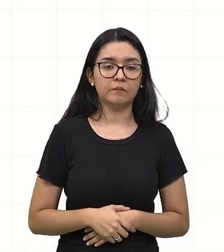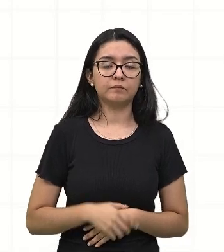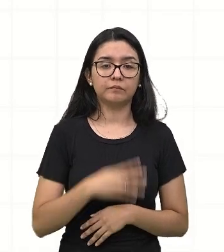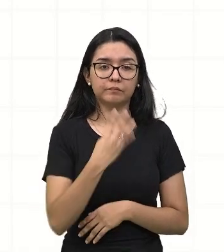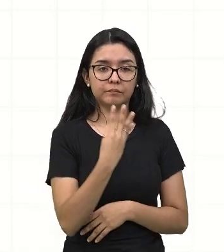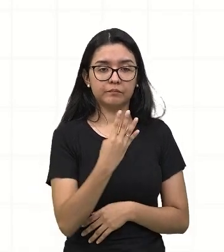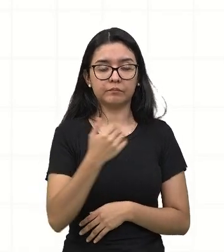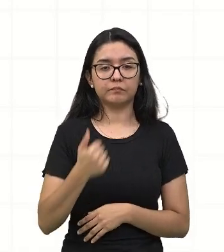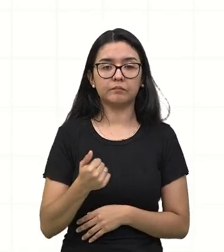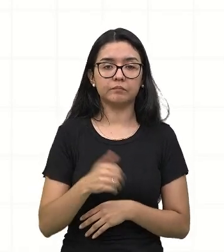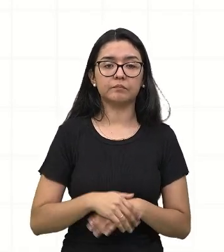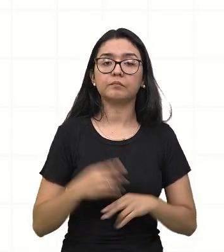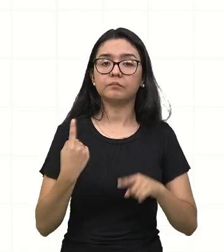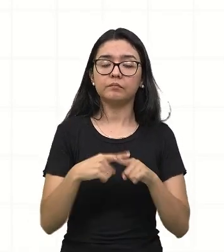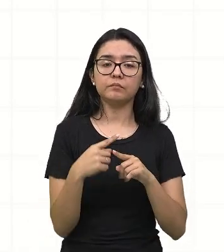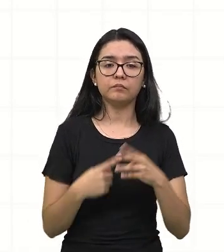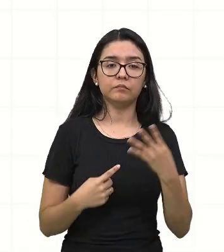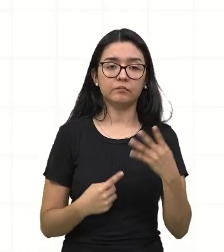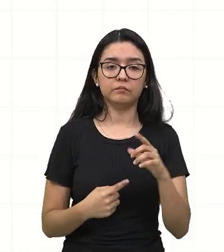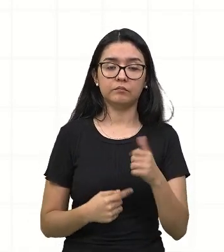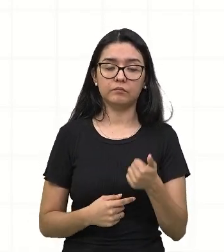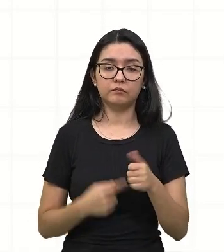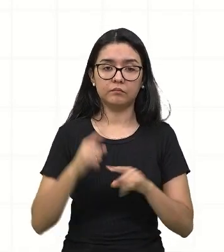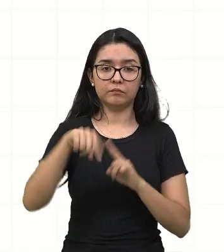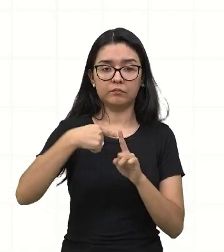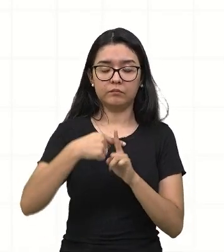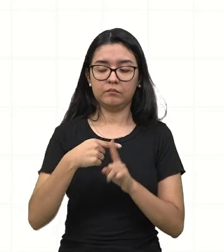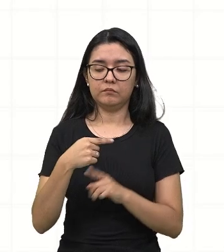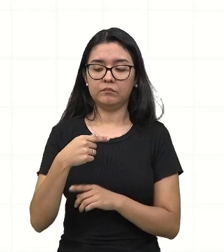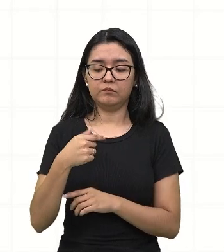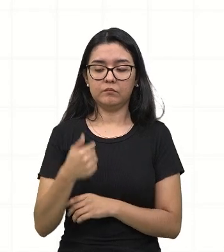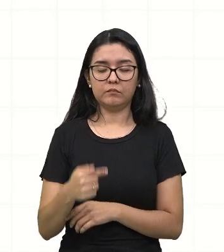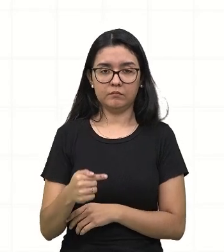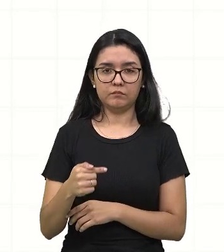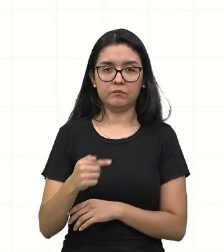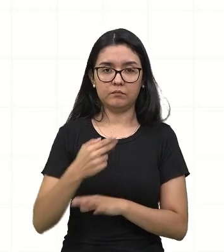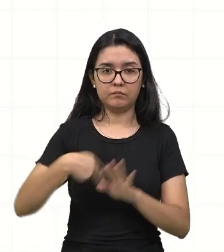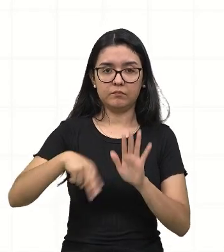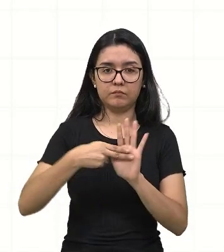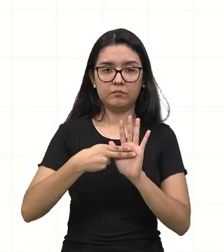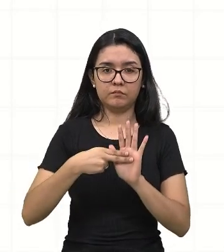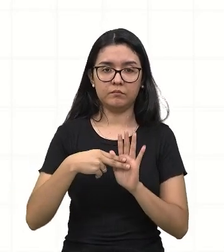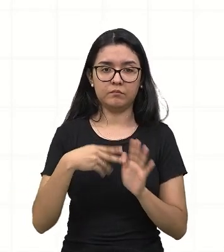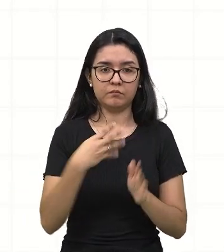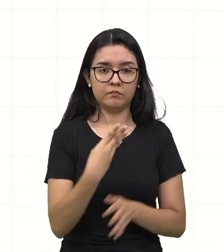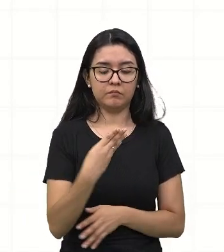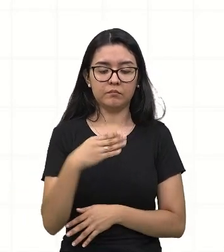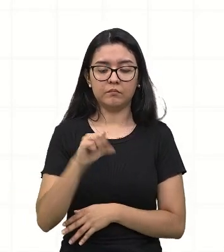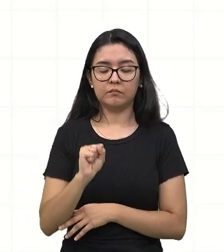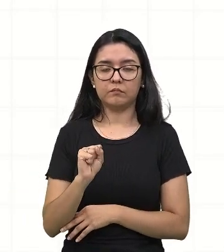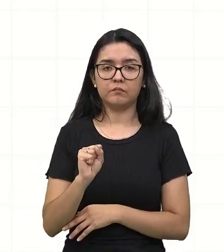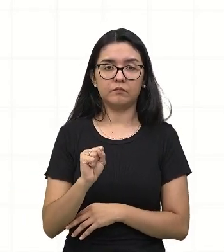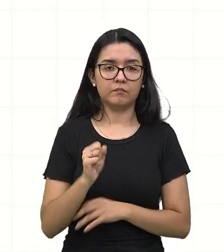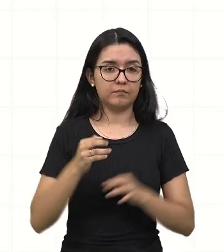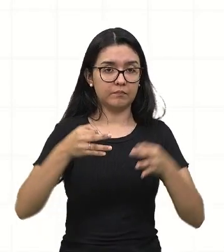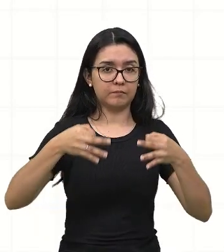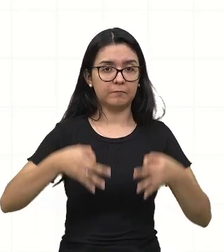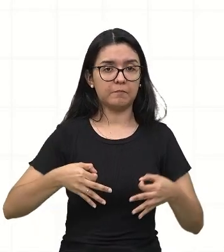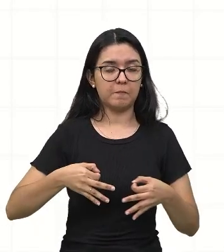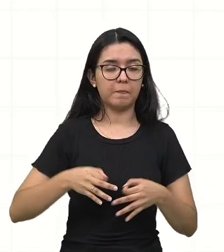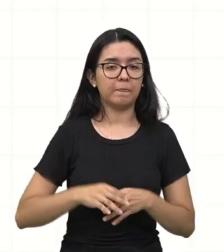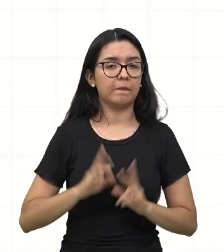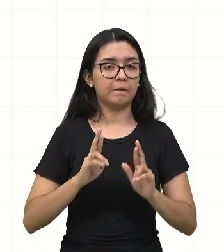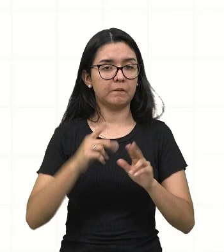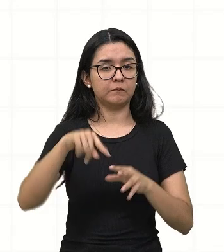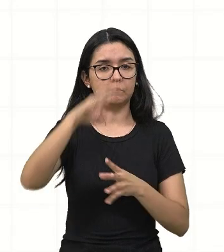41. Por quê? 41 mais 7 é igual a 48. Tudo bem? Espero